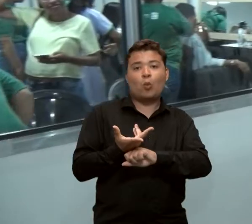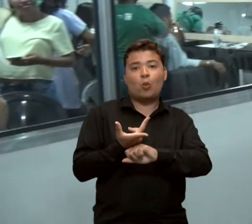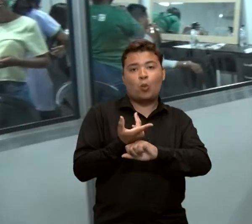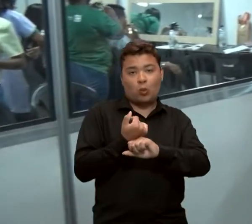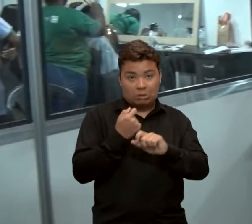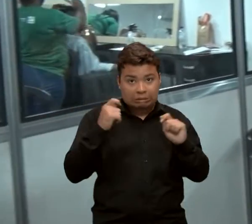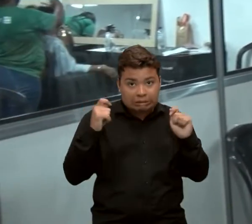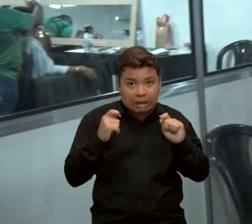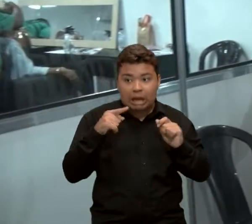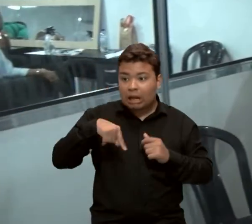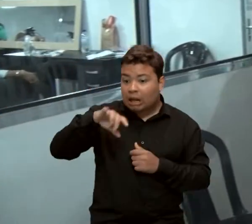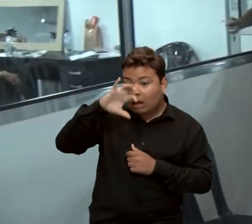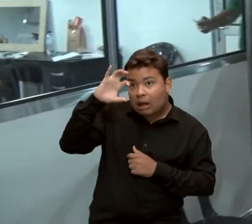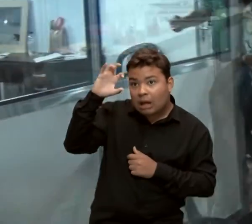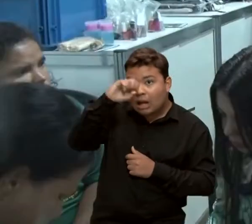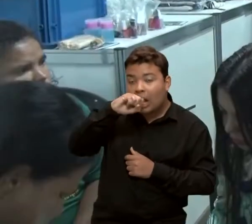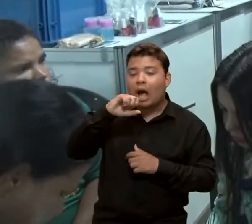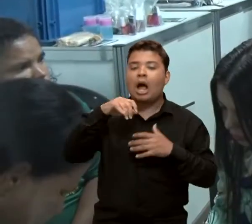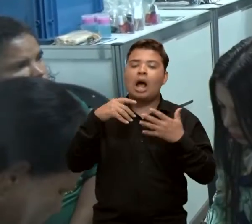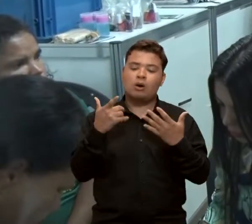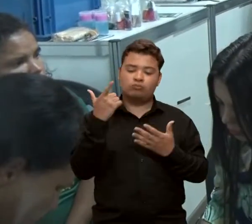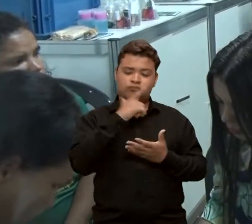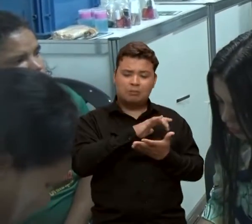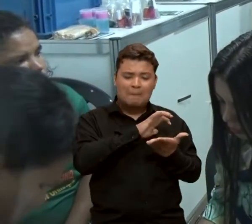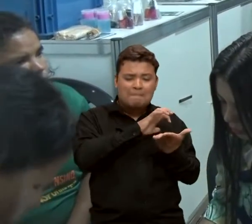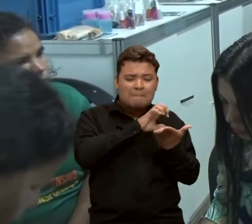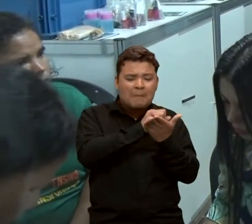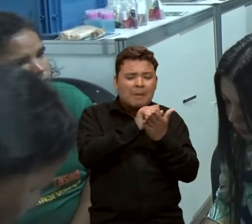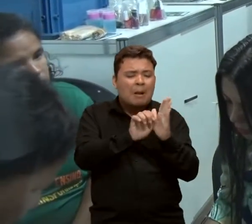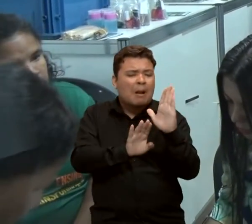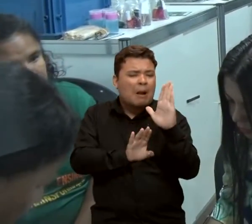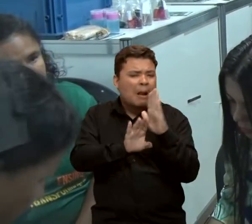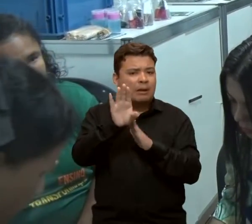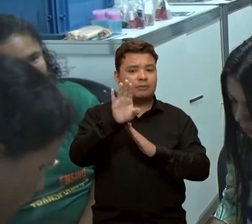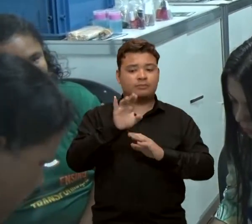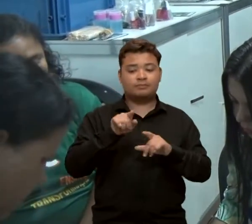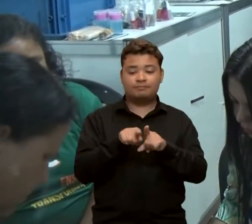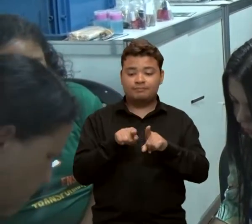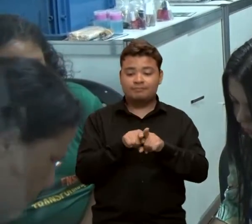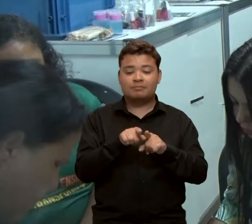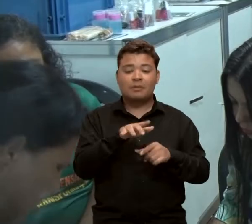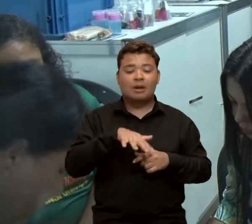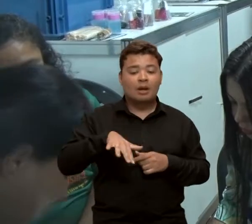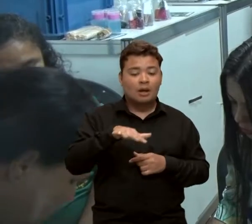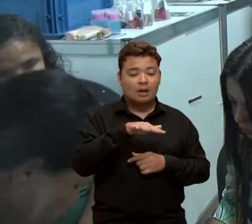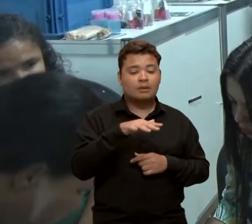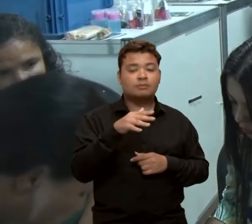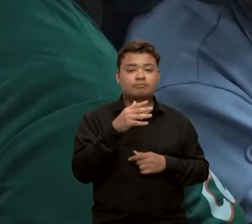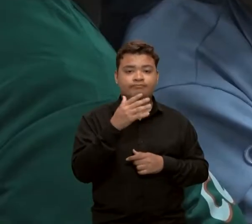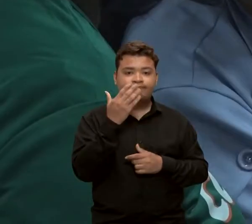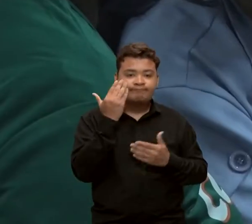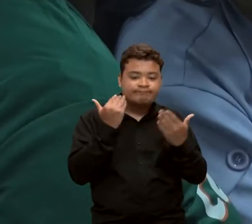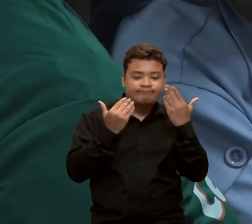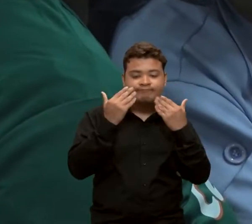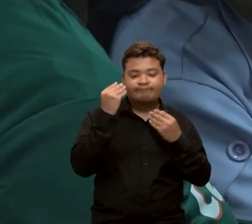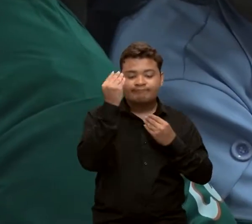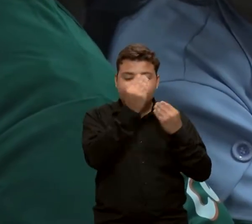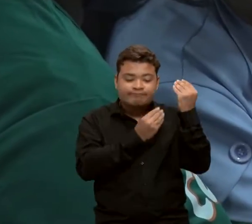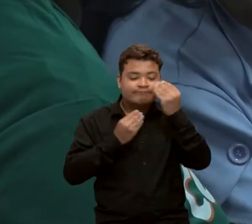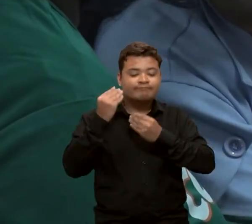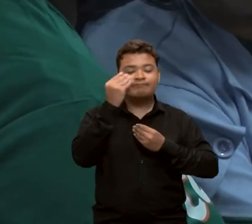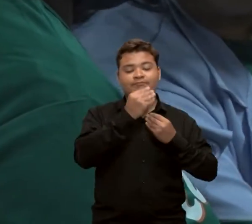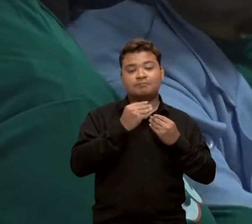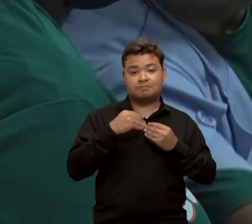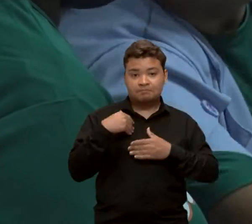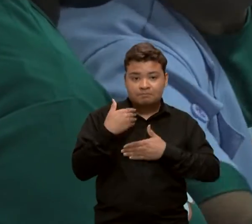nós tivemos um boom nas inscrições. O serviço de beleza, depois que nós acertamos o passo, a estrutura, eles